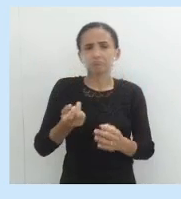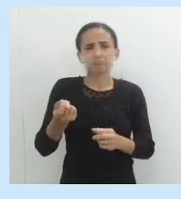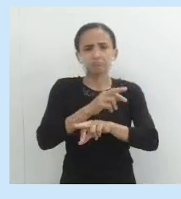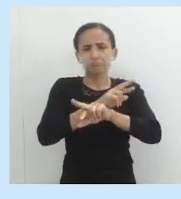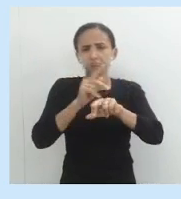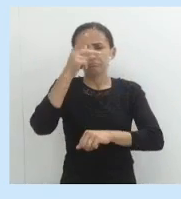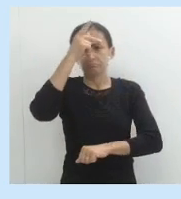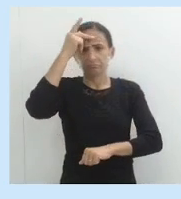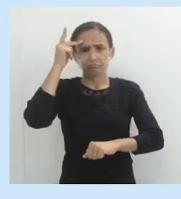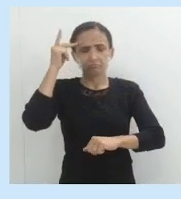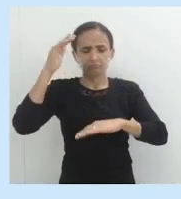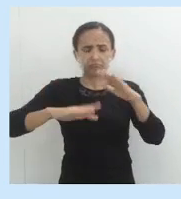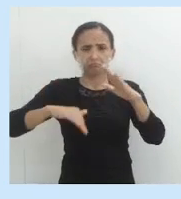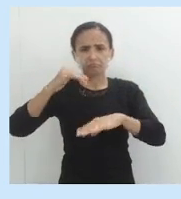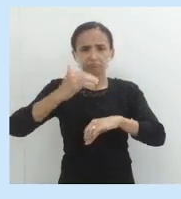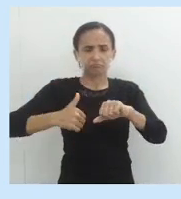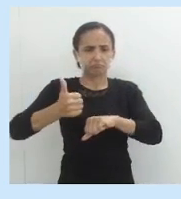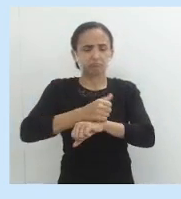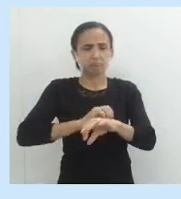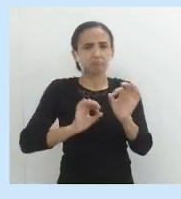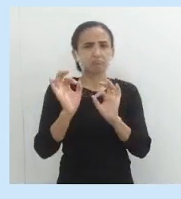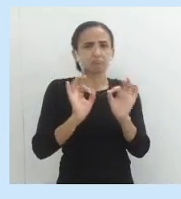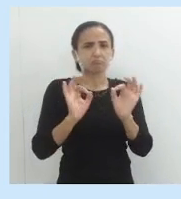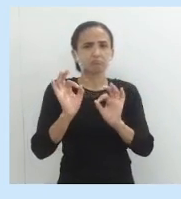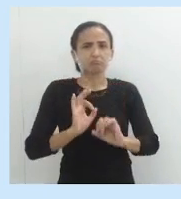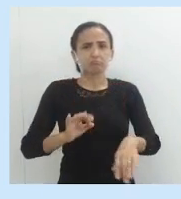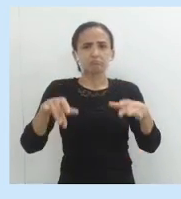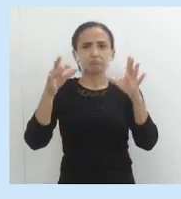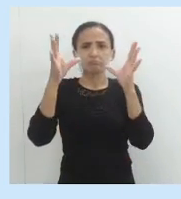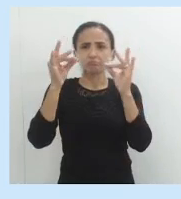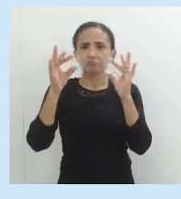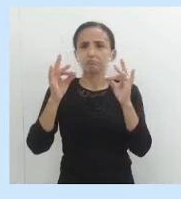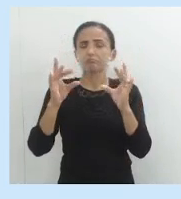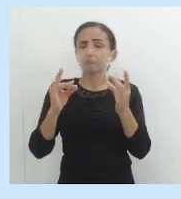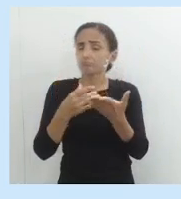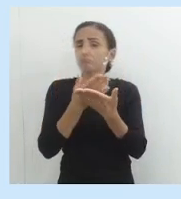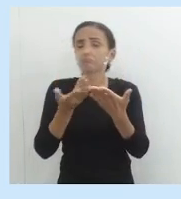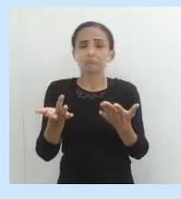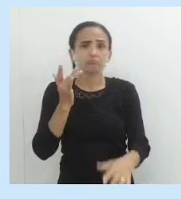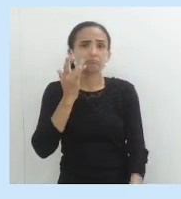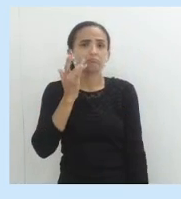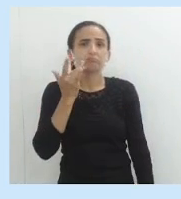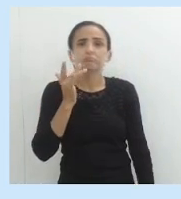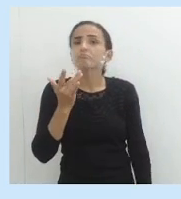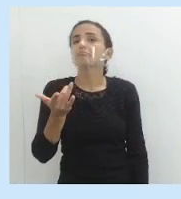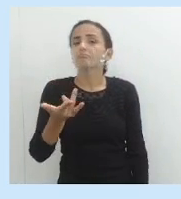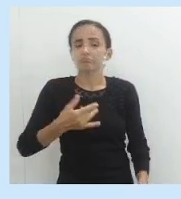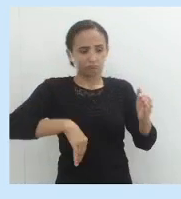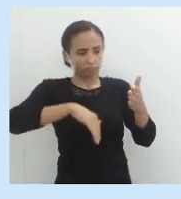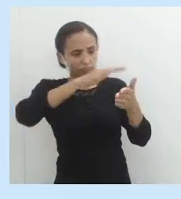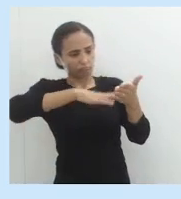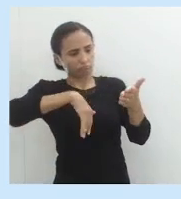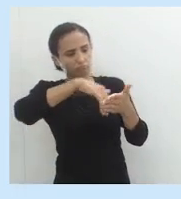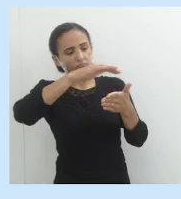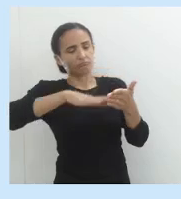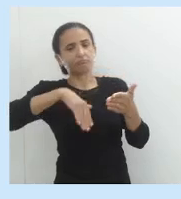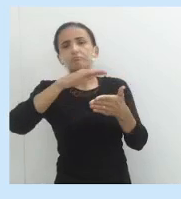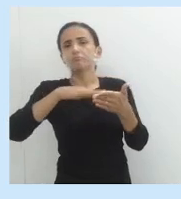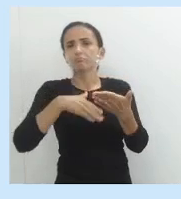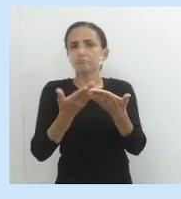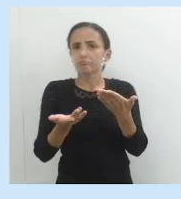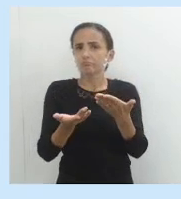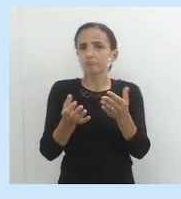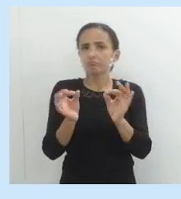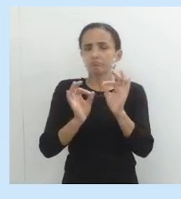as igrejas nesse período, elas eram ornamentadas muitas vezes com ouro. Então ela era também uma